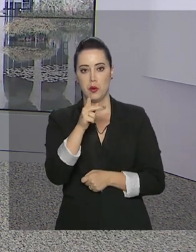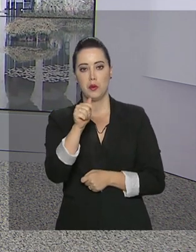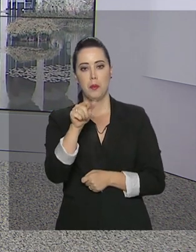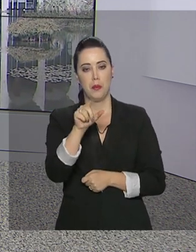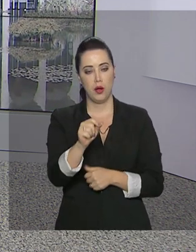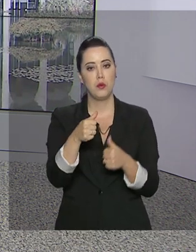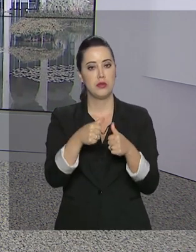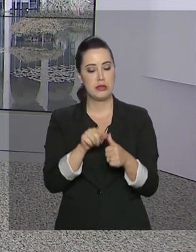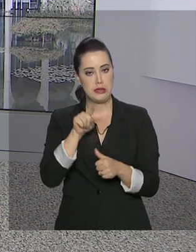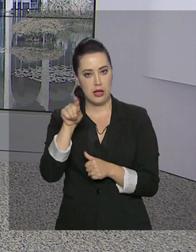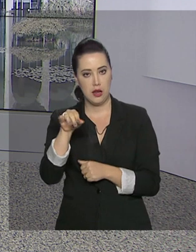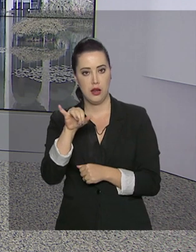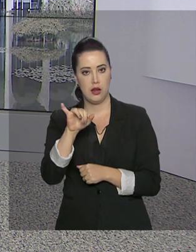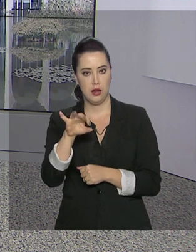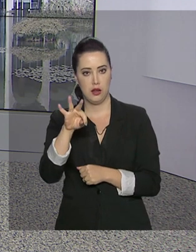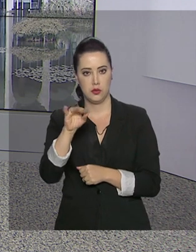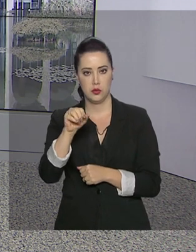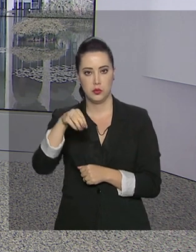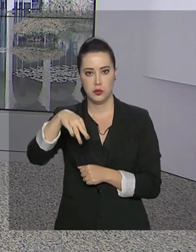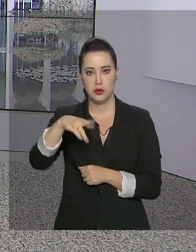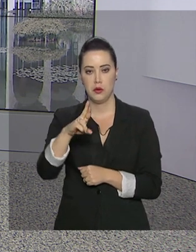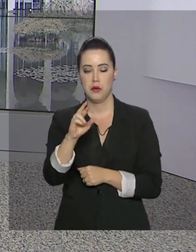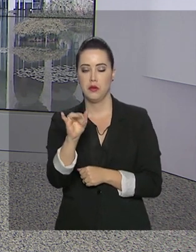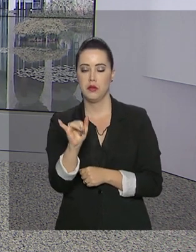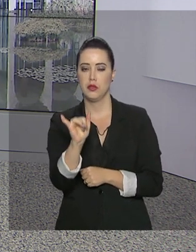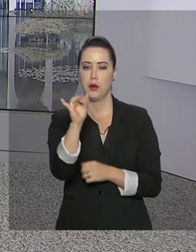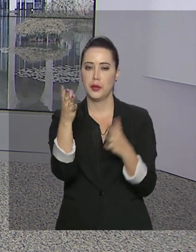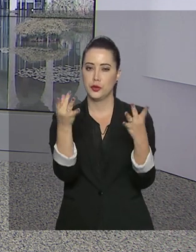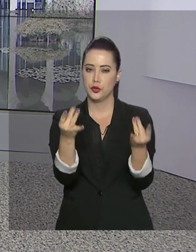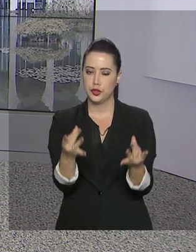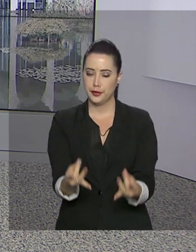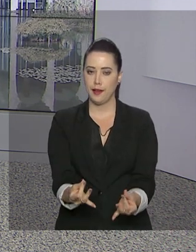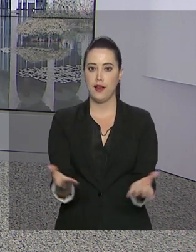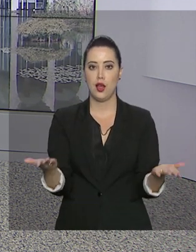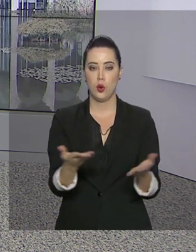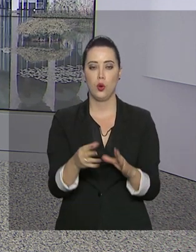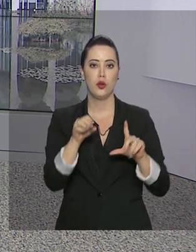e tem as últimas informações ao vivo